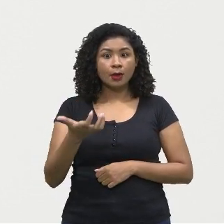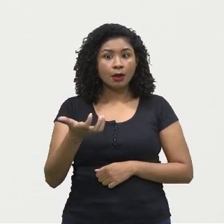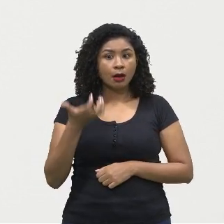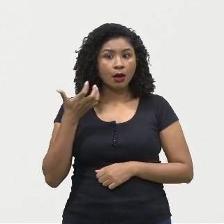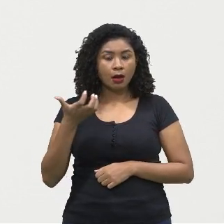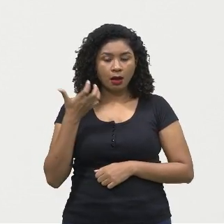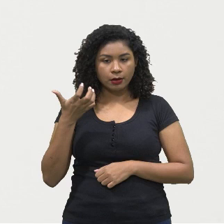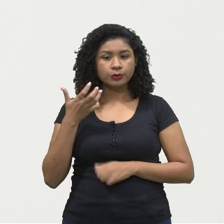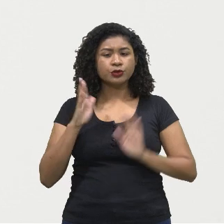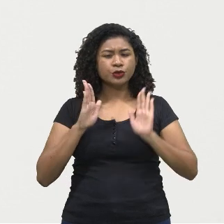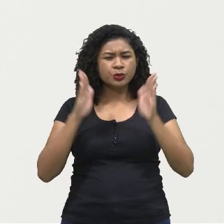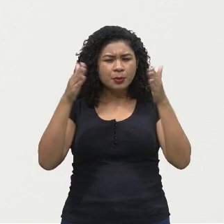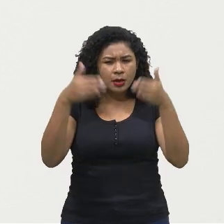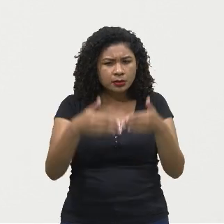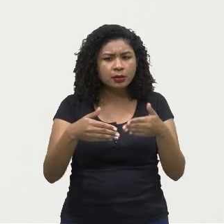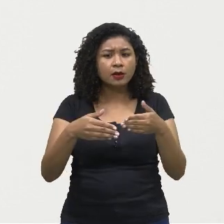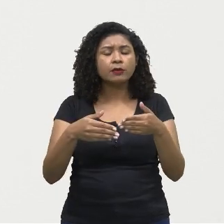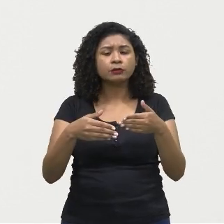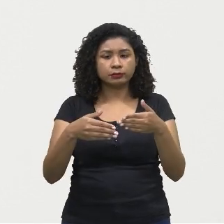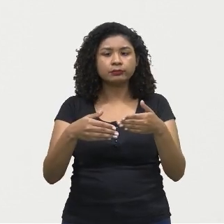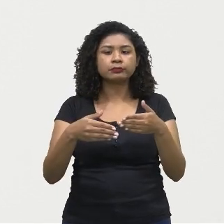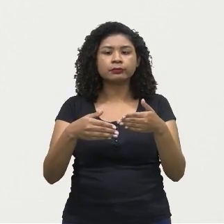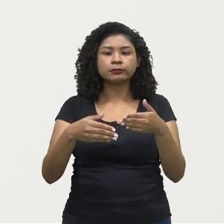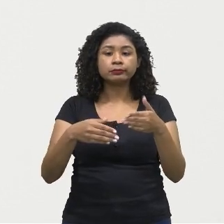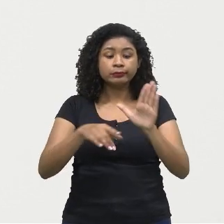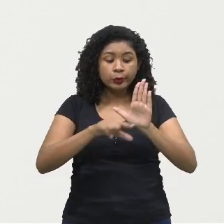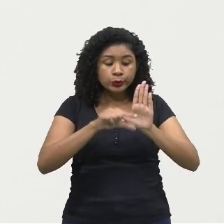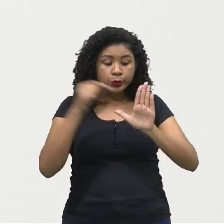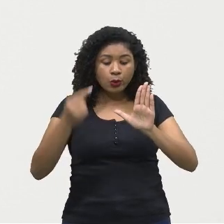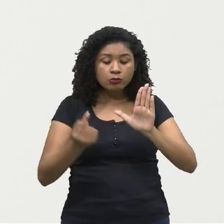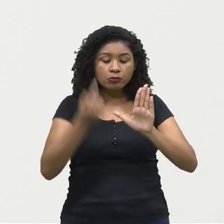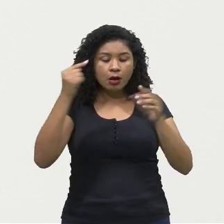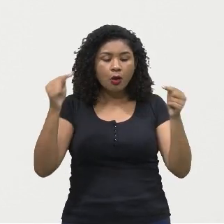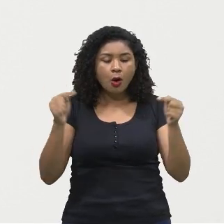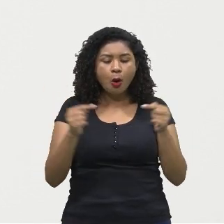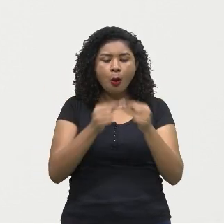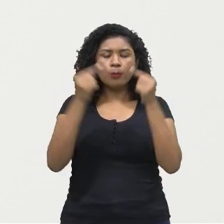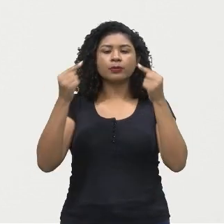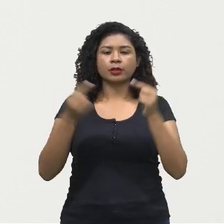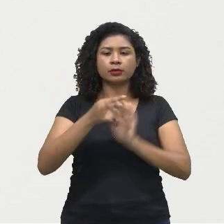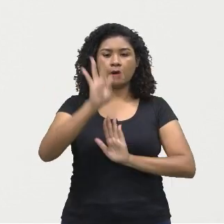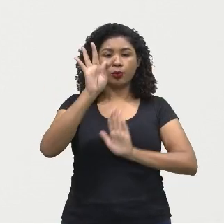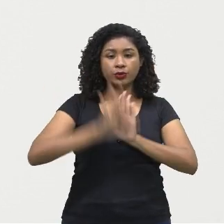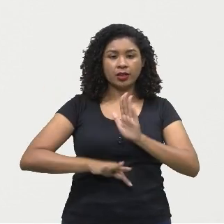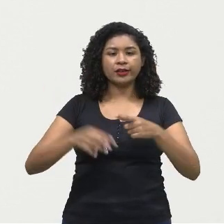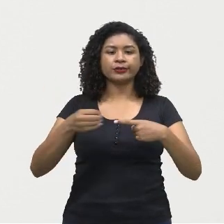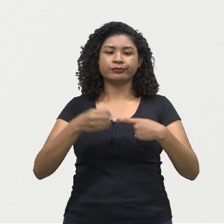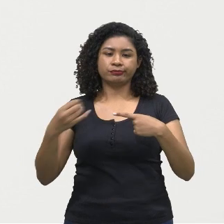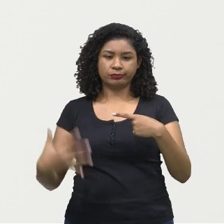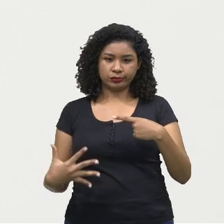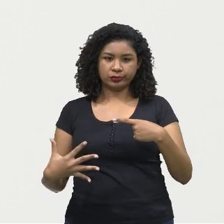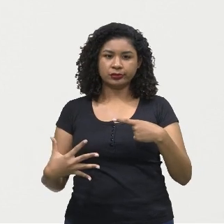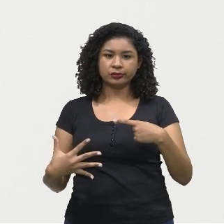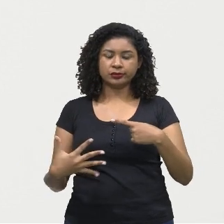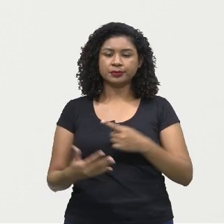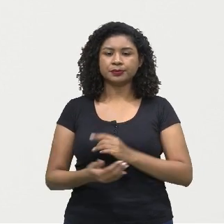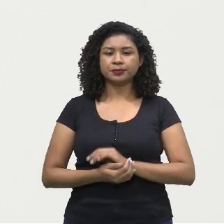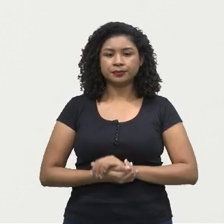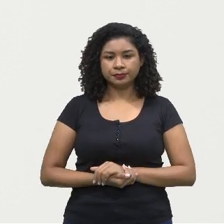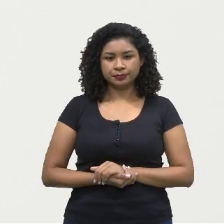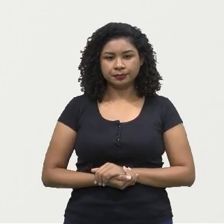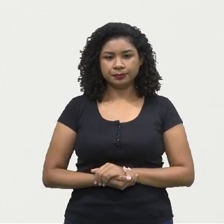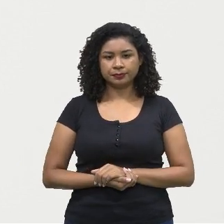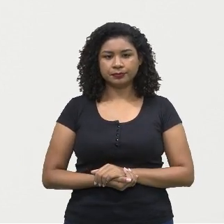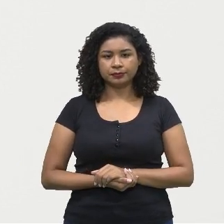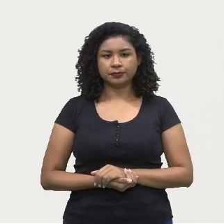se refere, a que descreve a descrição, esse tipo textual, descrição, ok? Eu quero